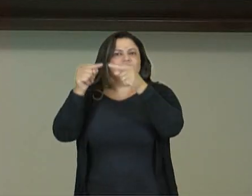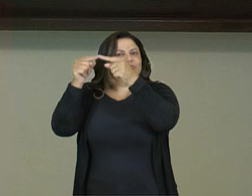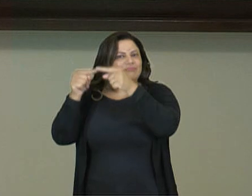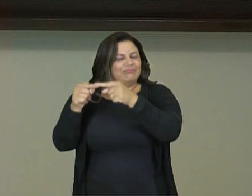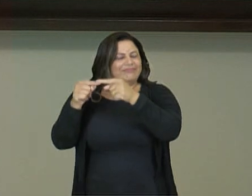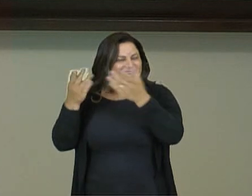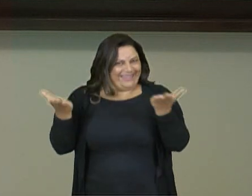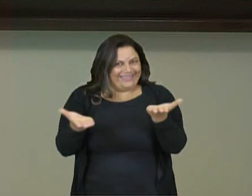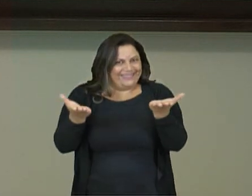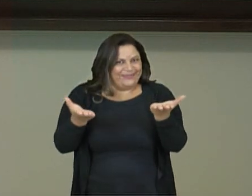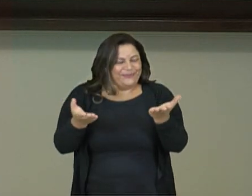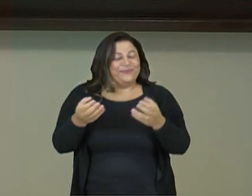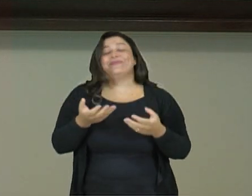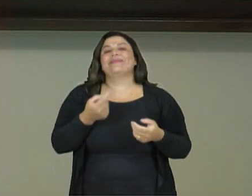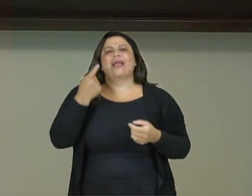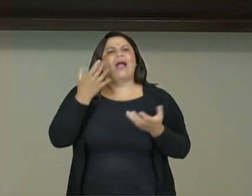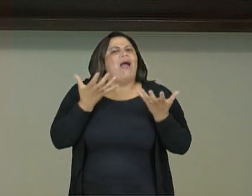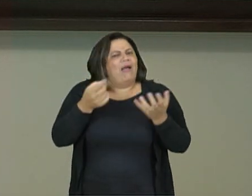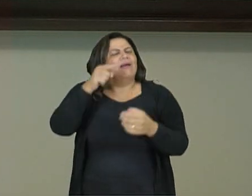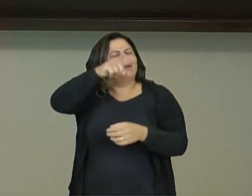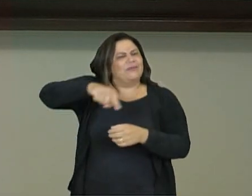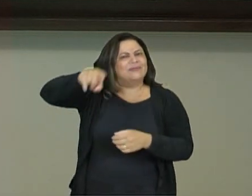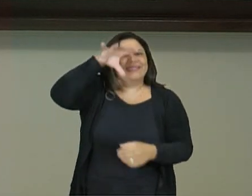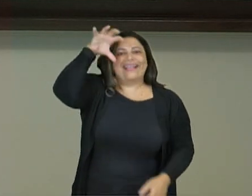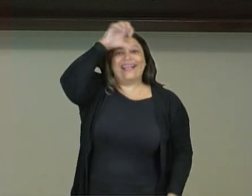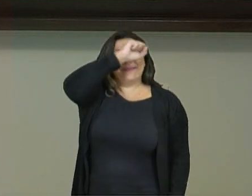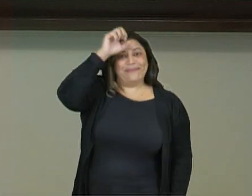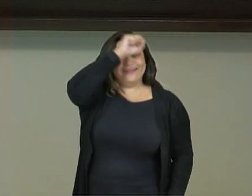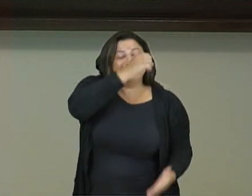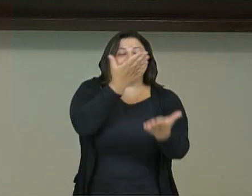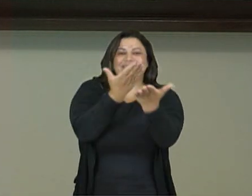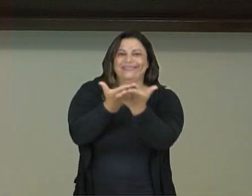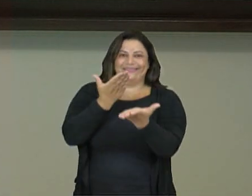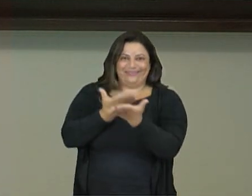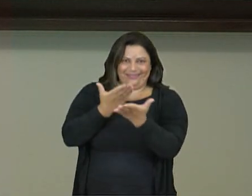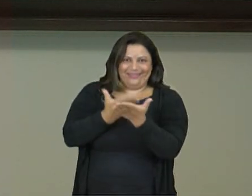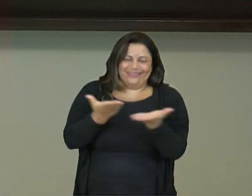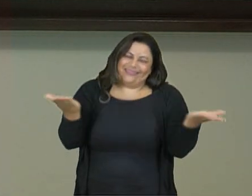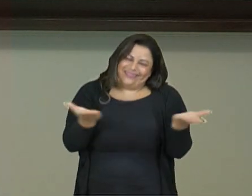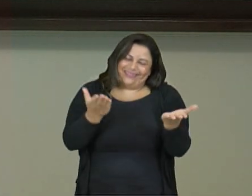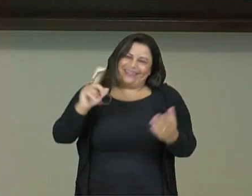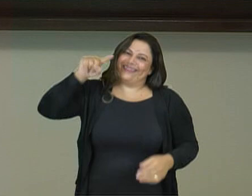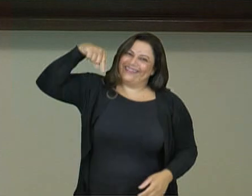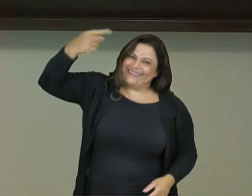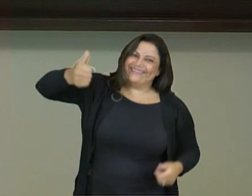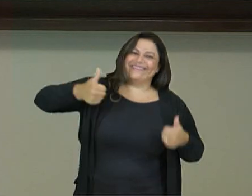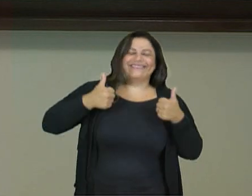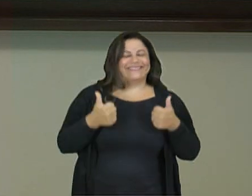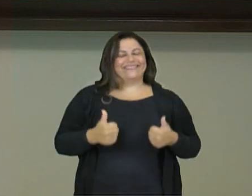Eu espero que vocês tenham aprendido muito nesta aula e até logo!